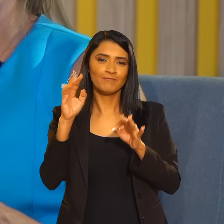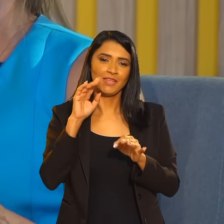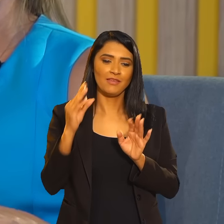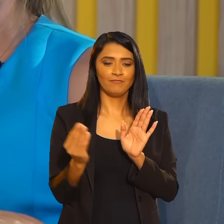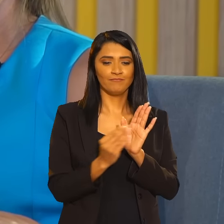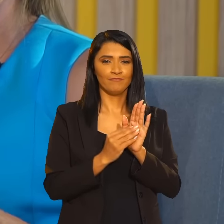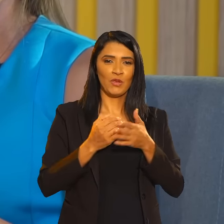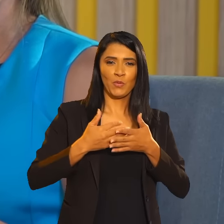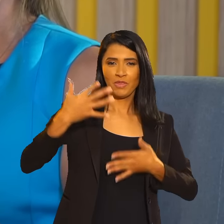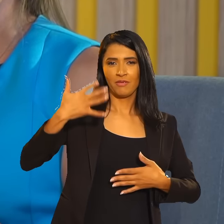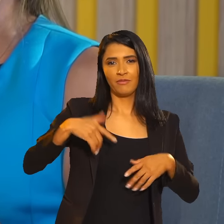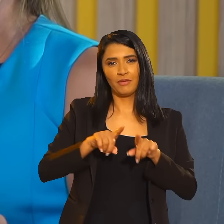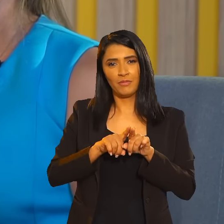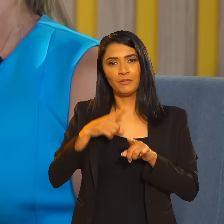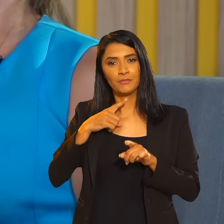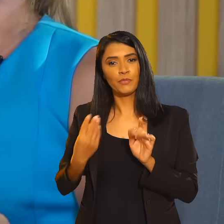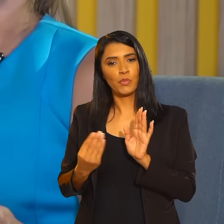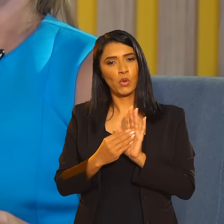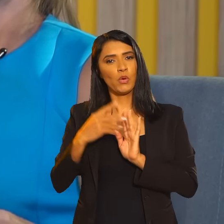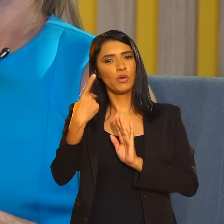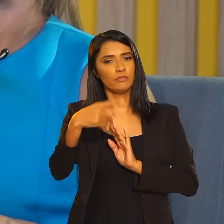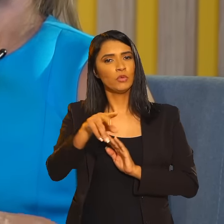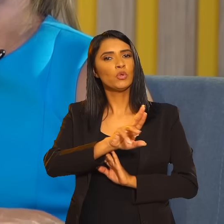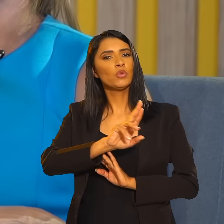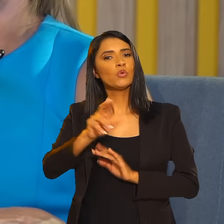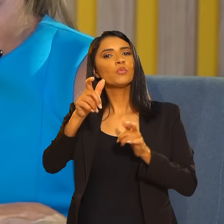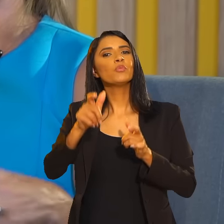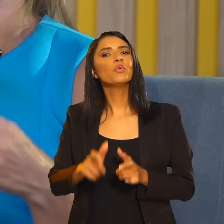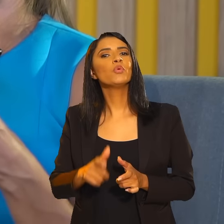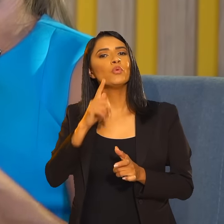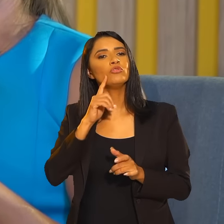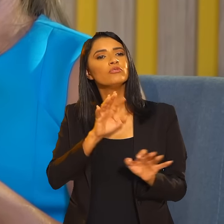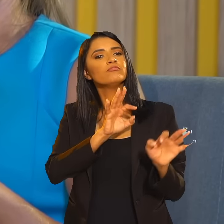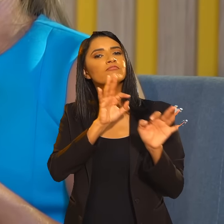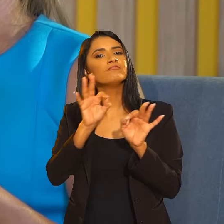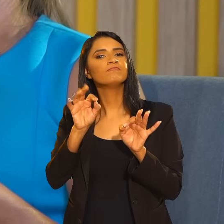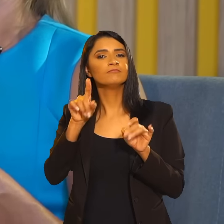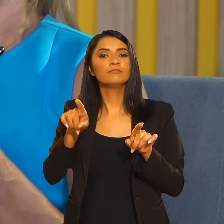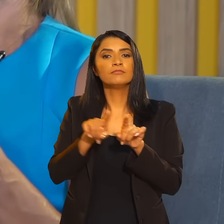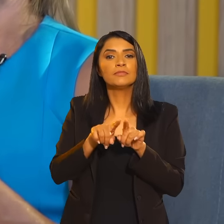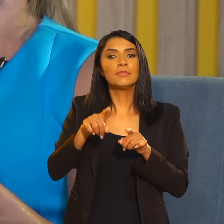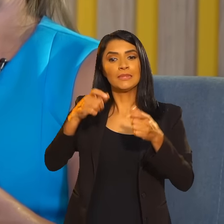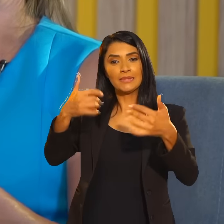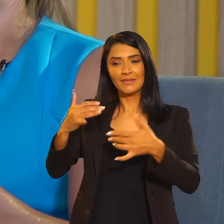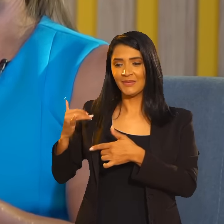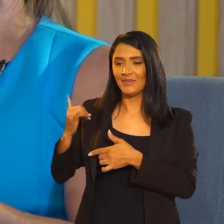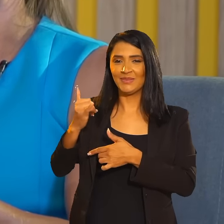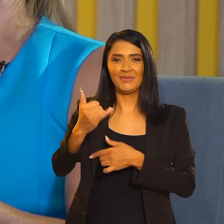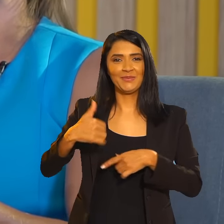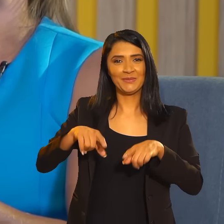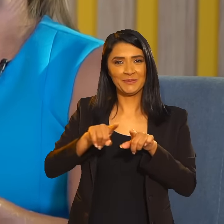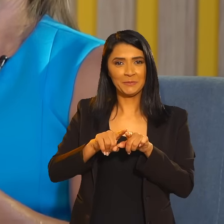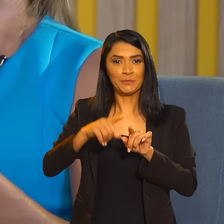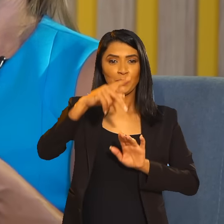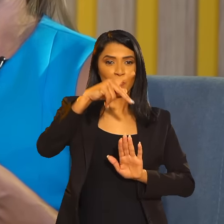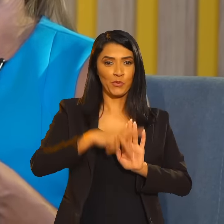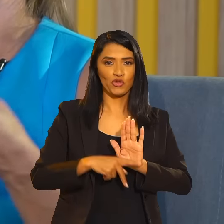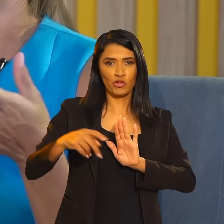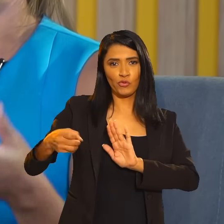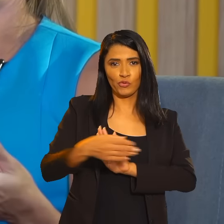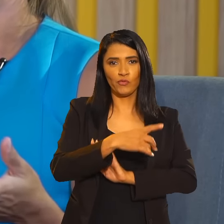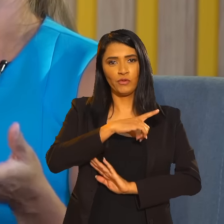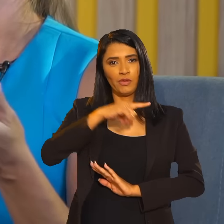assistirem e deixarem os comentários de vocês. Então coloca aí nos comentários o nome, de onde vocês estão acompanhando. E eu quero aqui divulgar para vocês também um